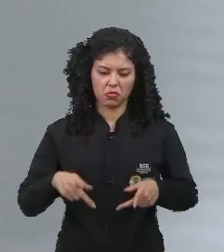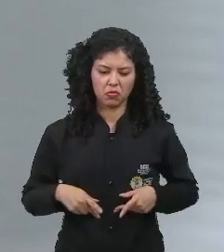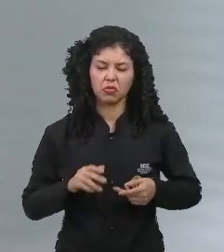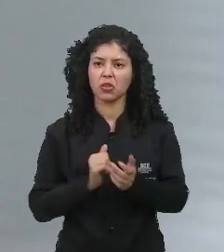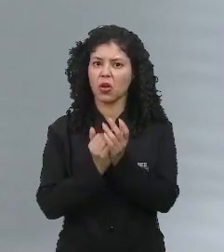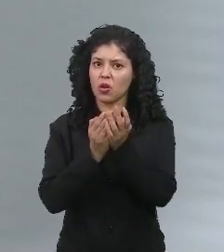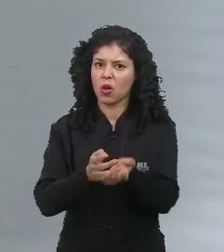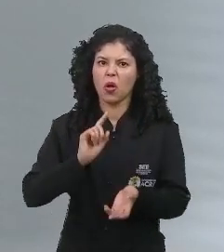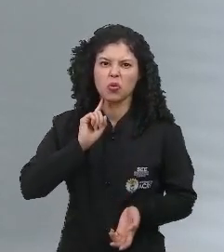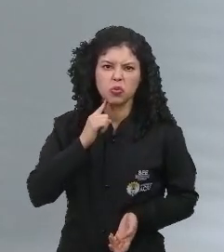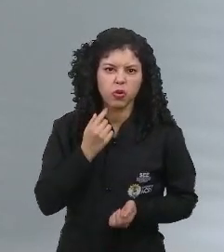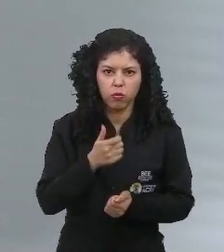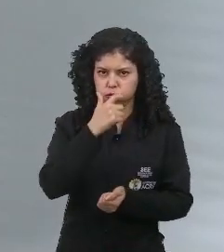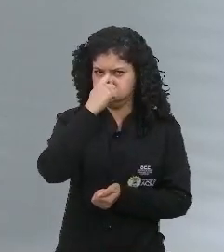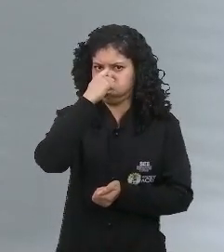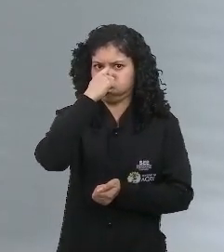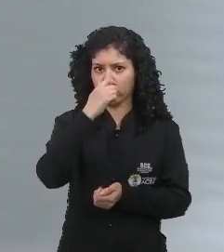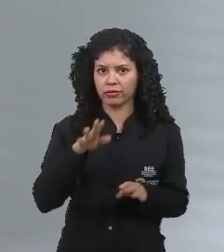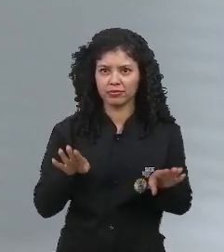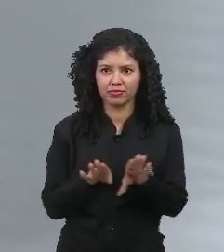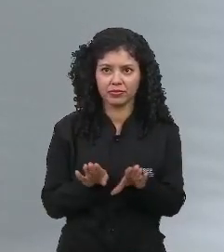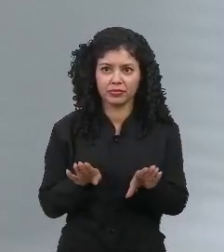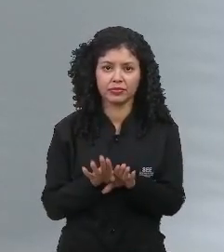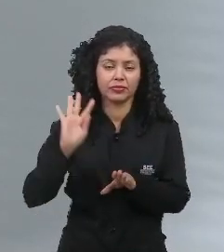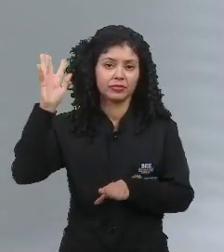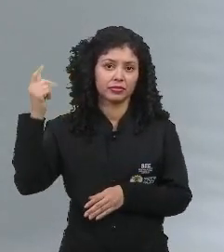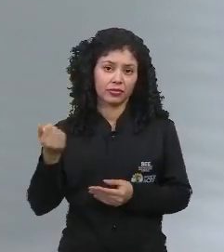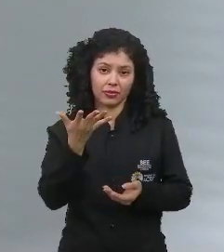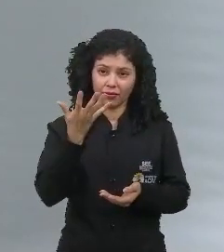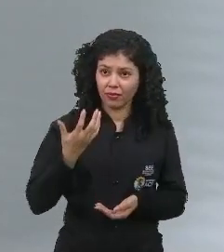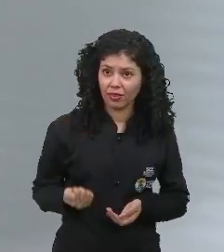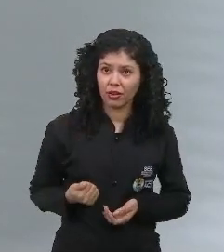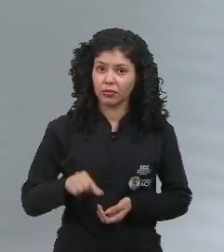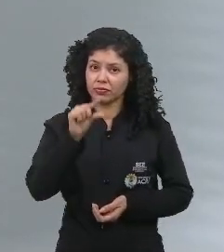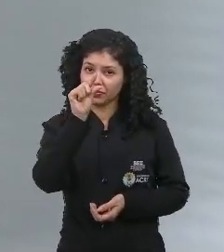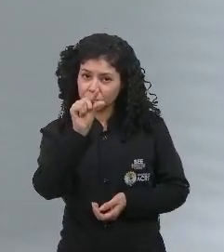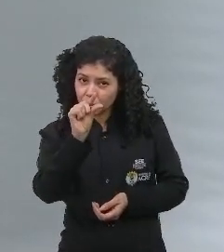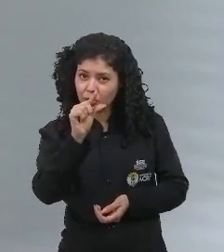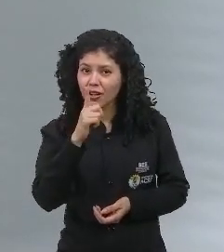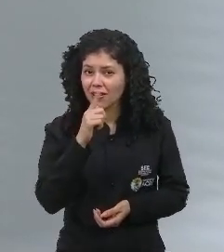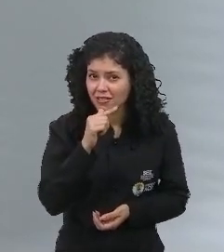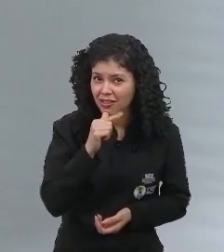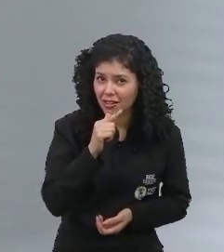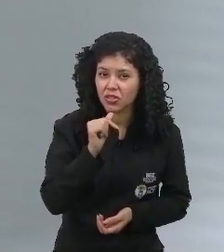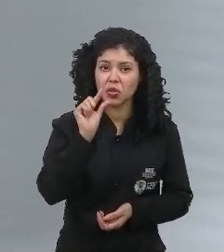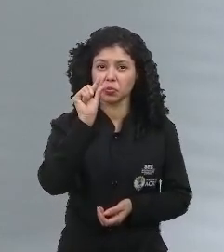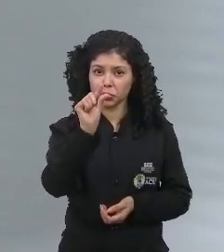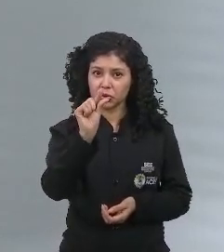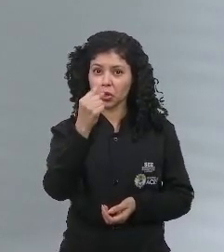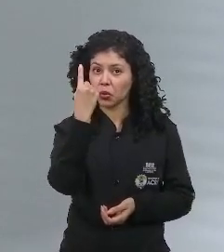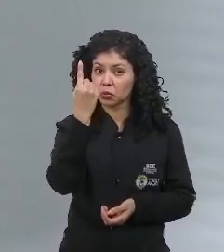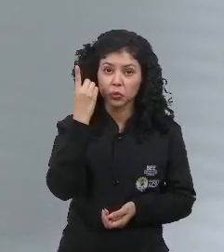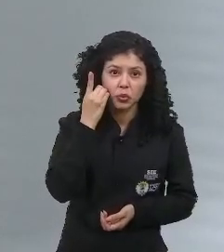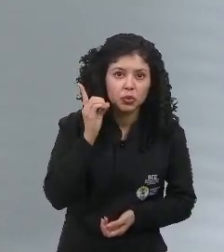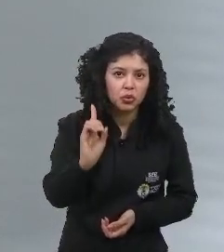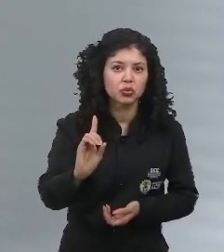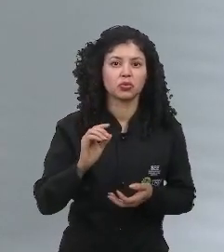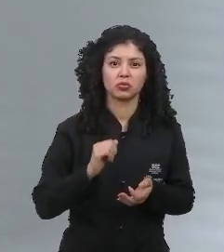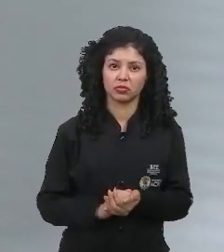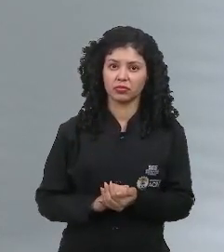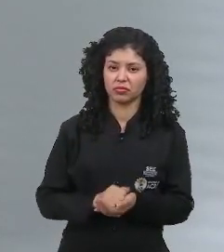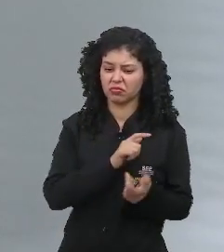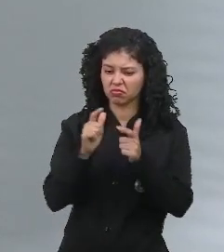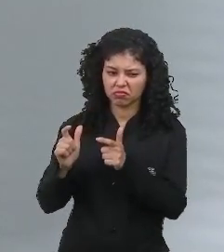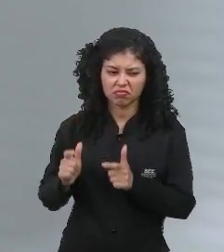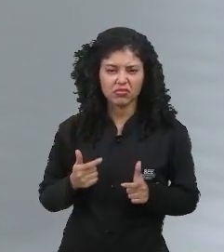dos navios superlotados. Os africanos recebiam água e comida uma vez por dia, num